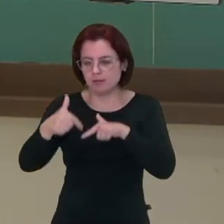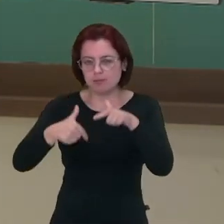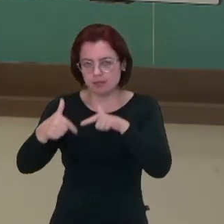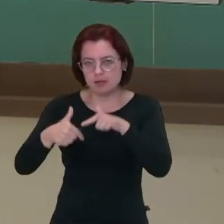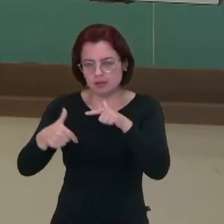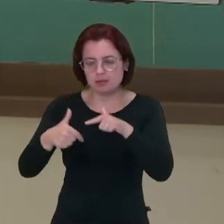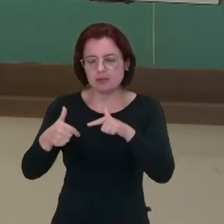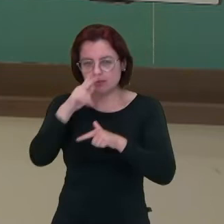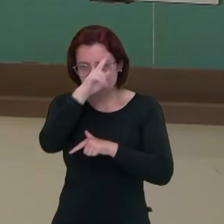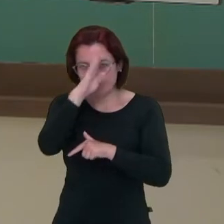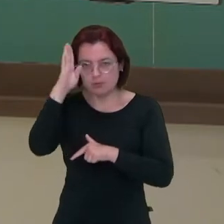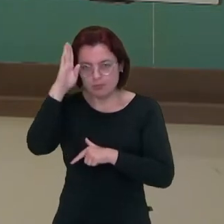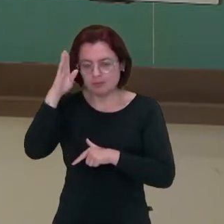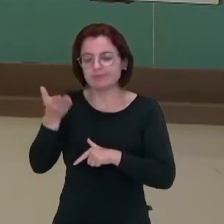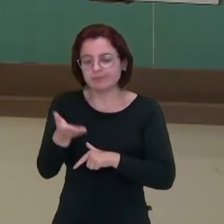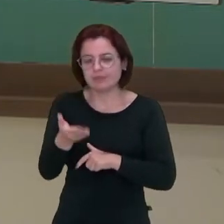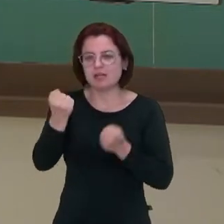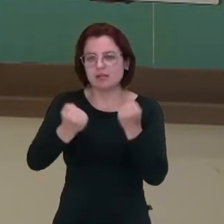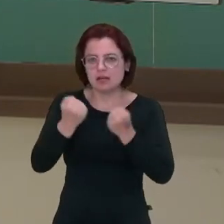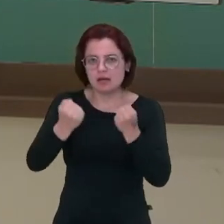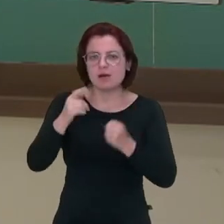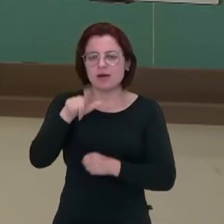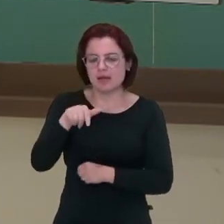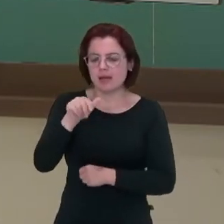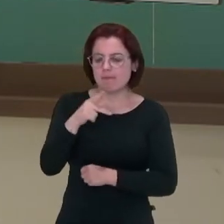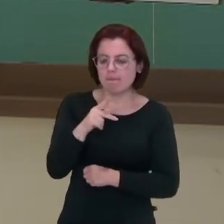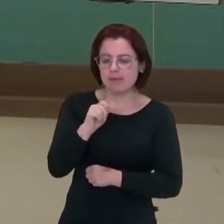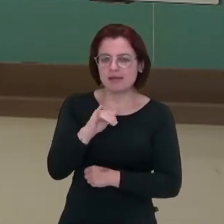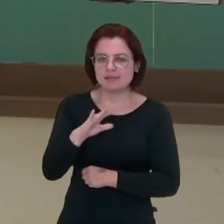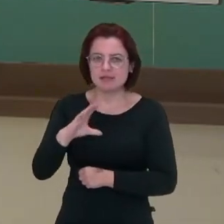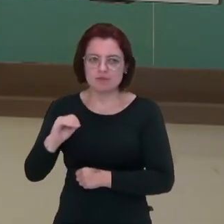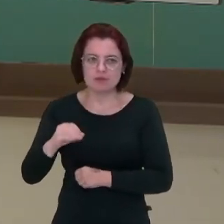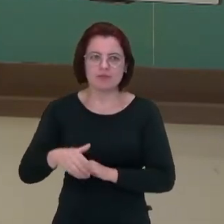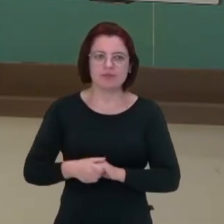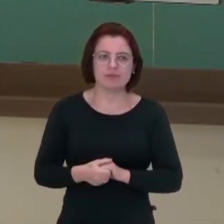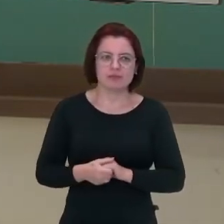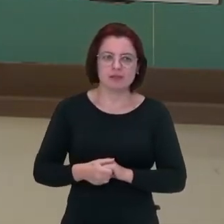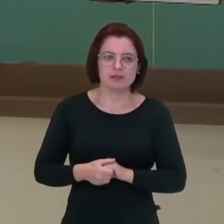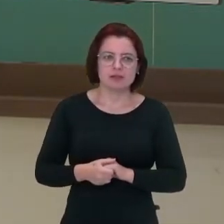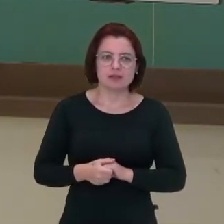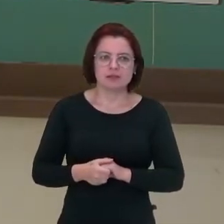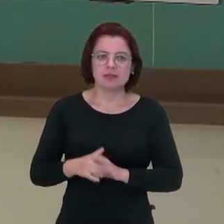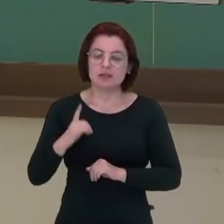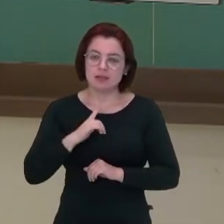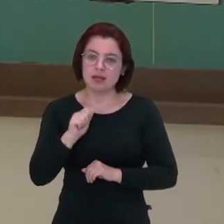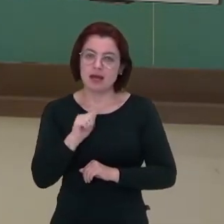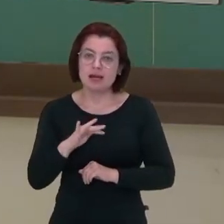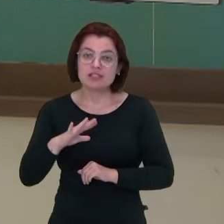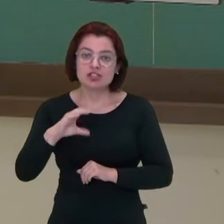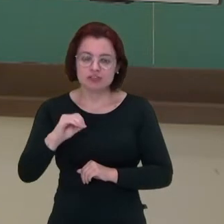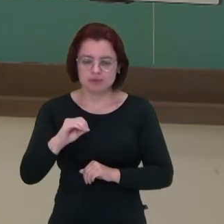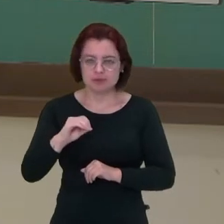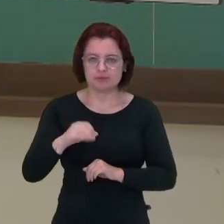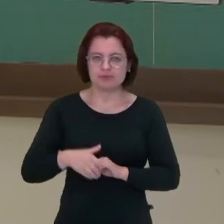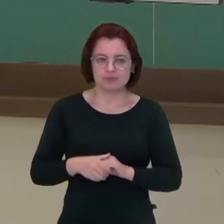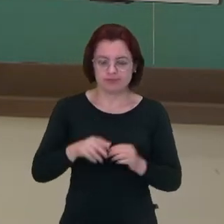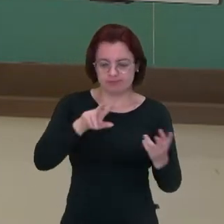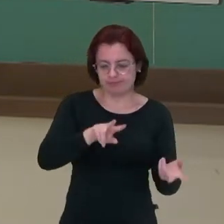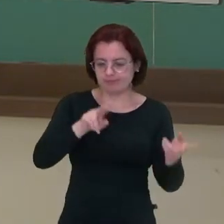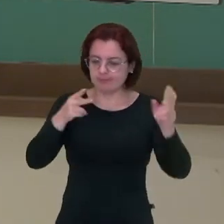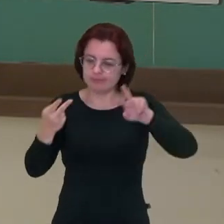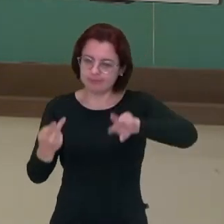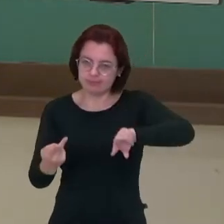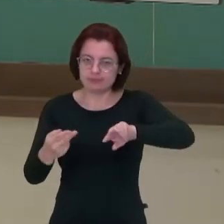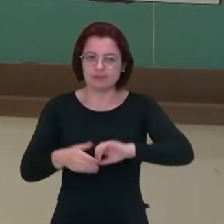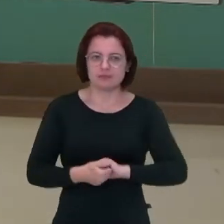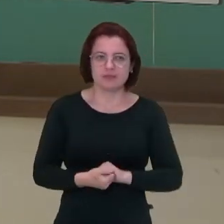de casa, esse carro passa a ser de um passivo, passa a ser um ativo financeiro, não é verdade? Um exemplo bem clássico,